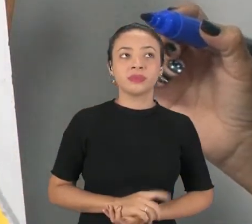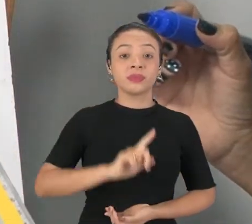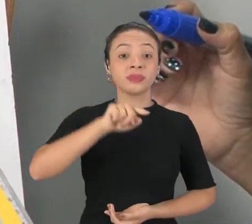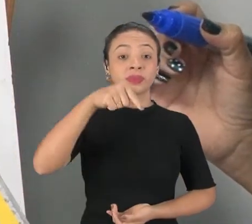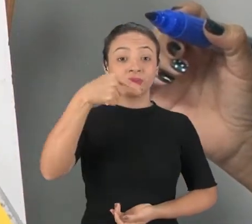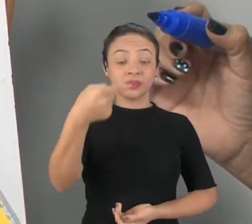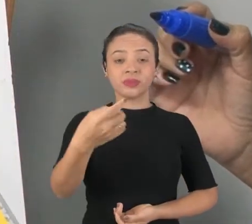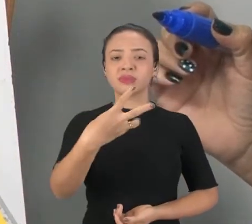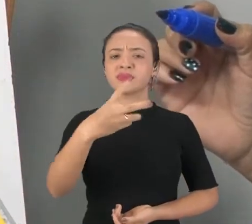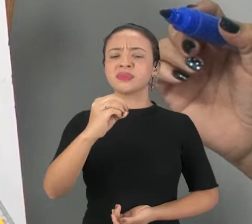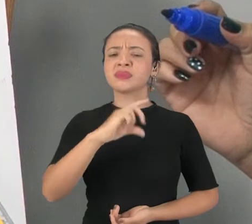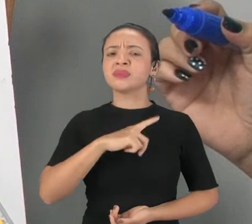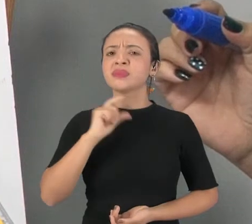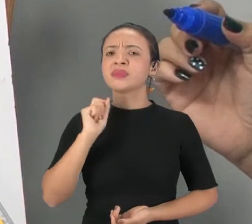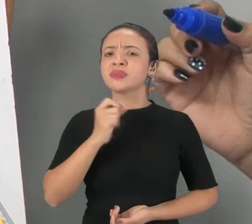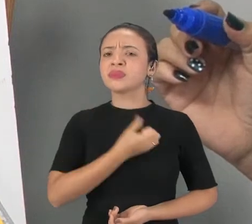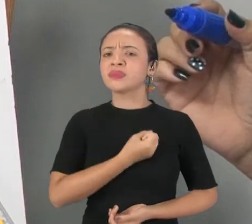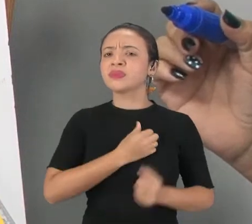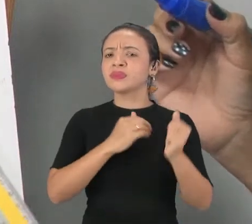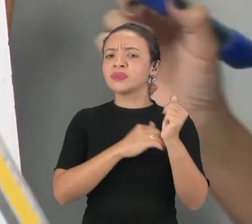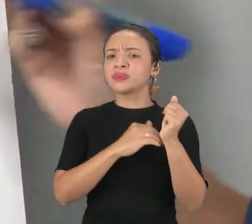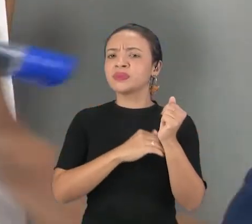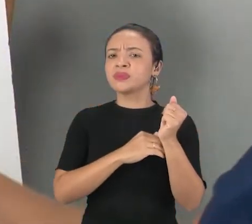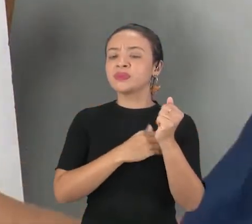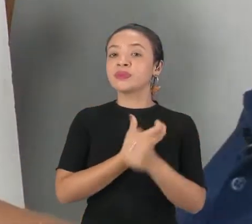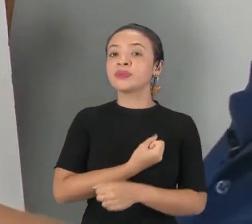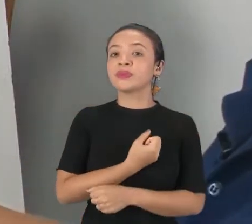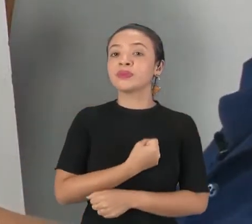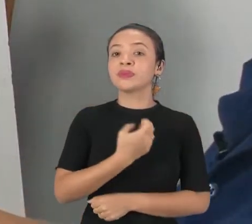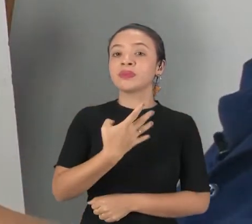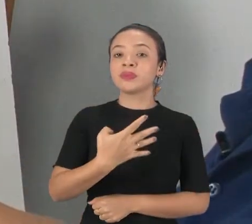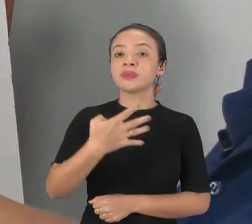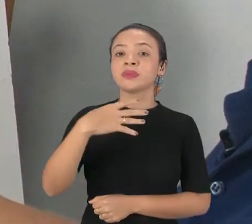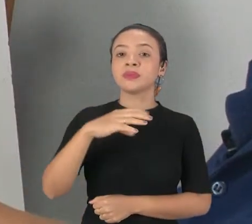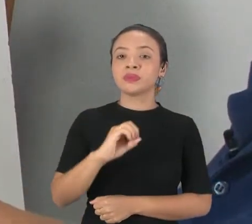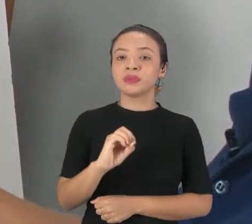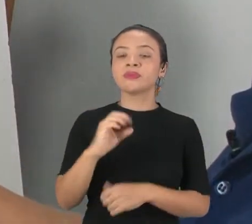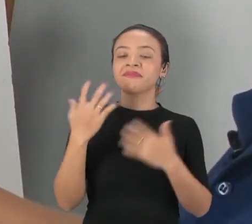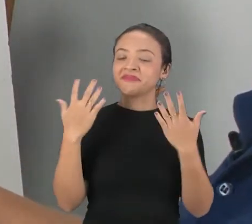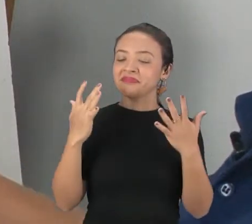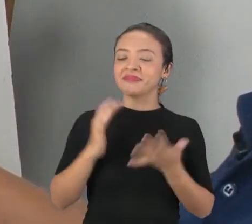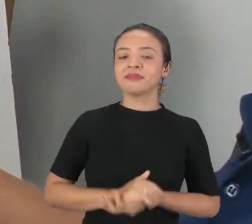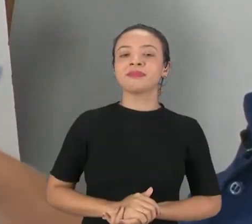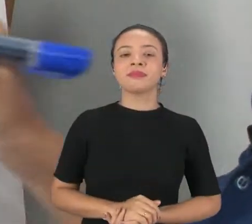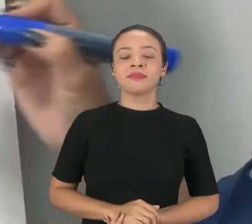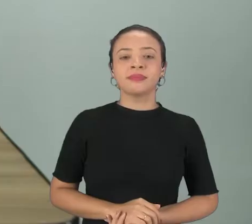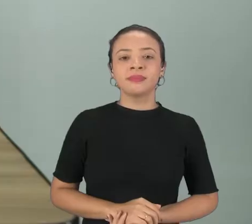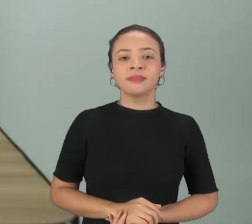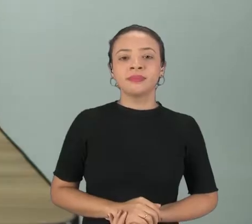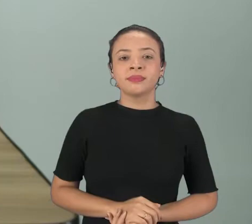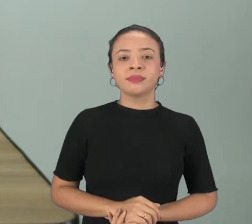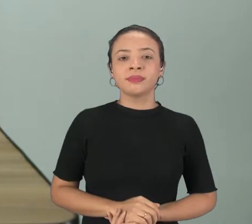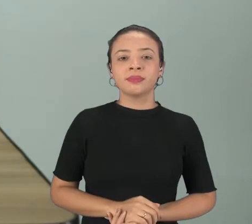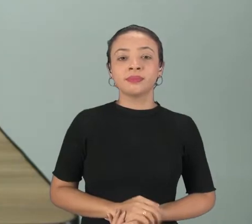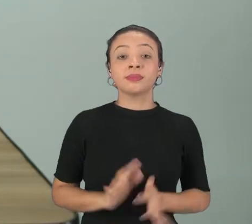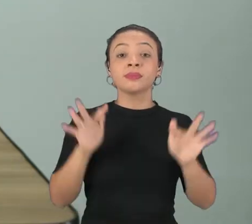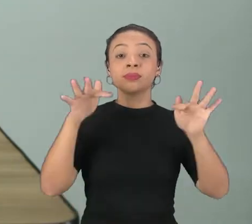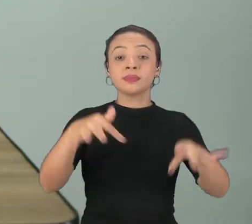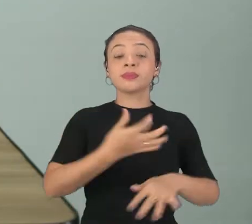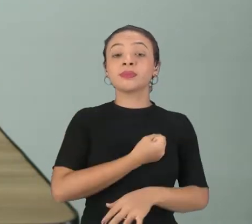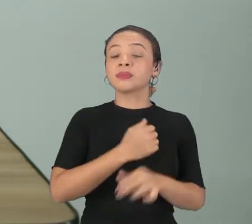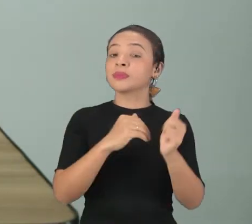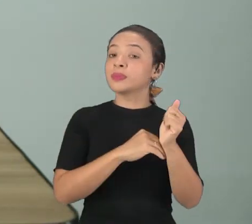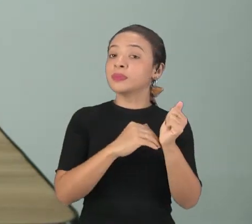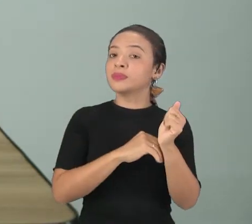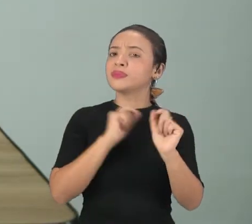e depois do 30 o número que estava coberto era o 40 muito bem Oi e o